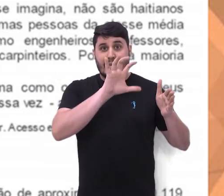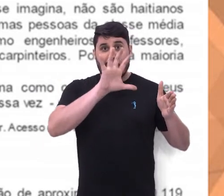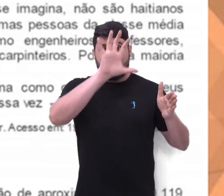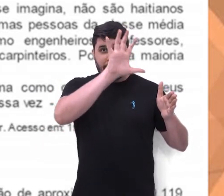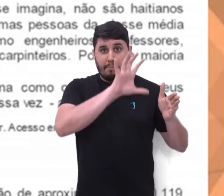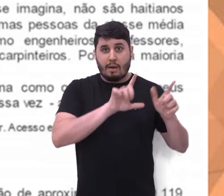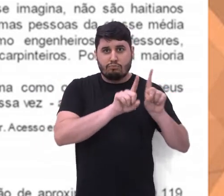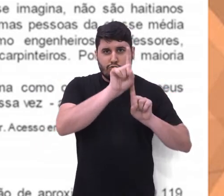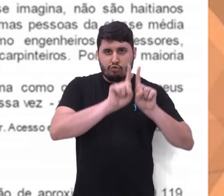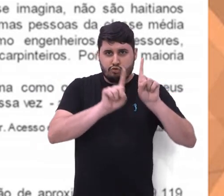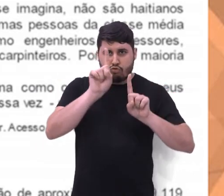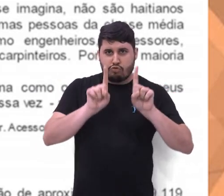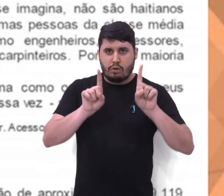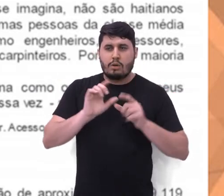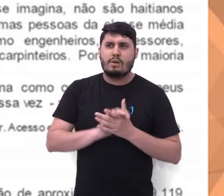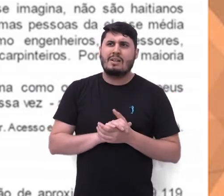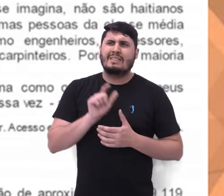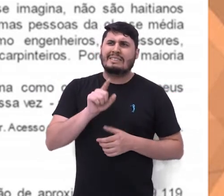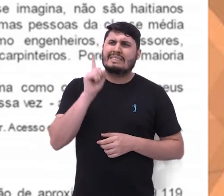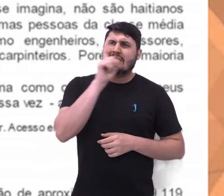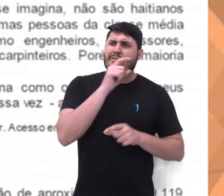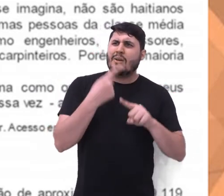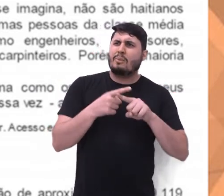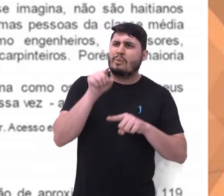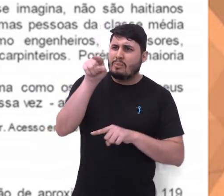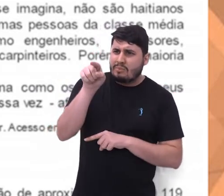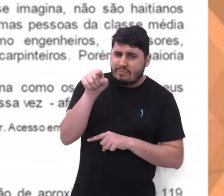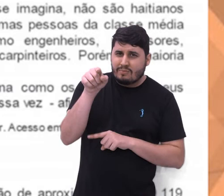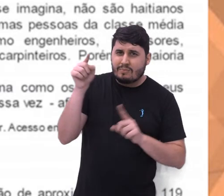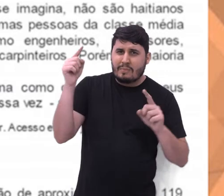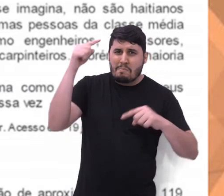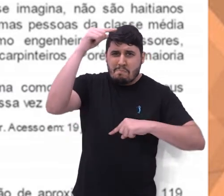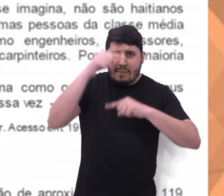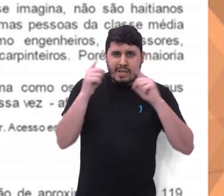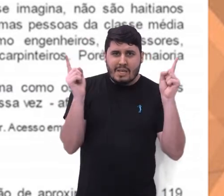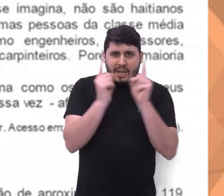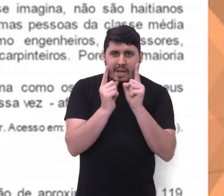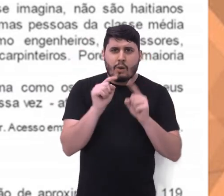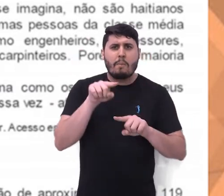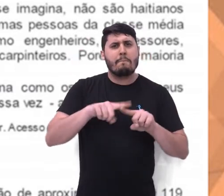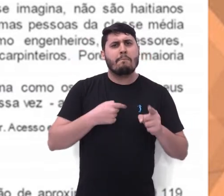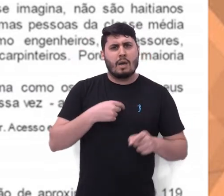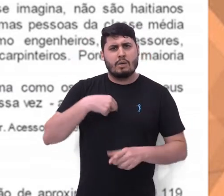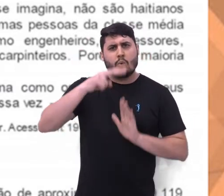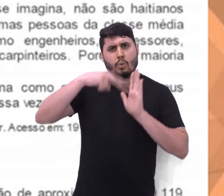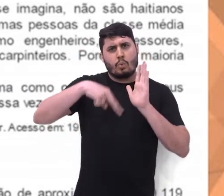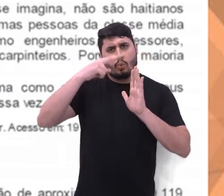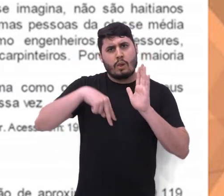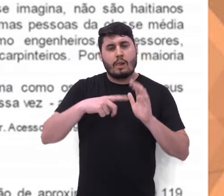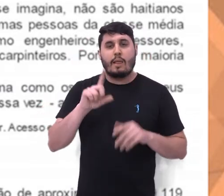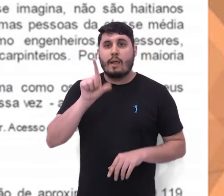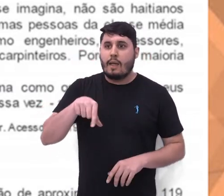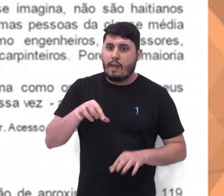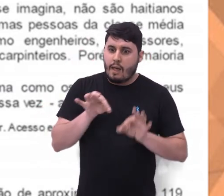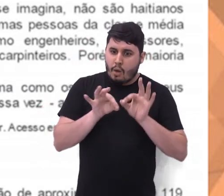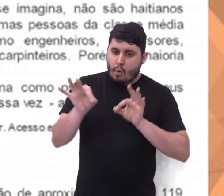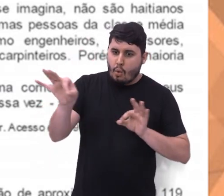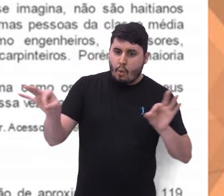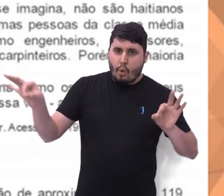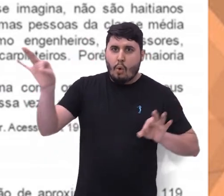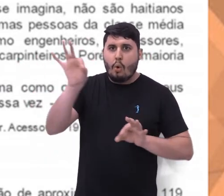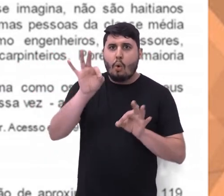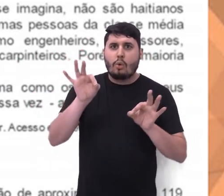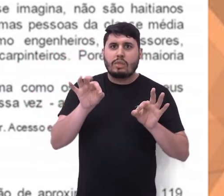Lar. Aí está difícil porque está pequenininho, mas eu vou ler. Rota de